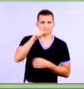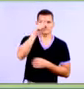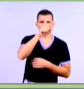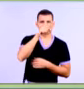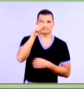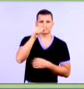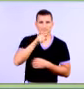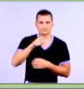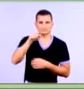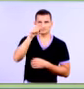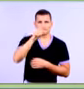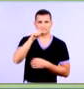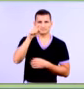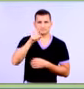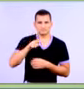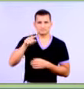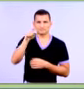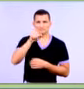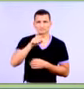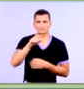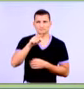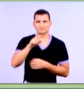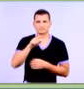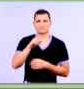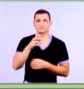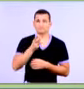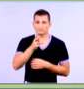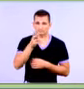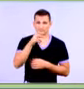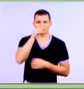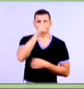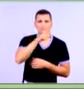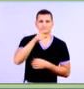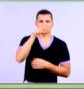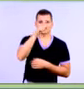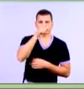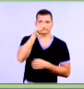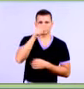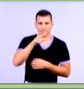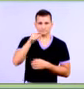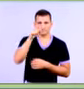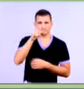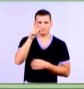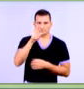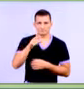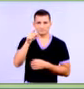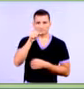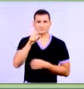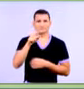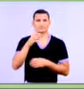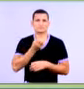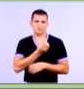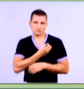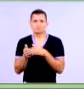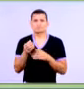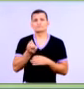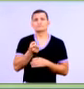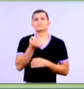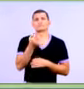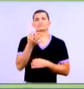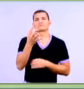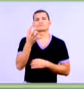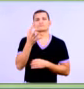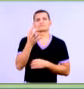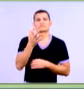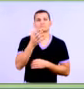elementos consecutivos? Cada vez que desce essa bolha, o que que ele faz? Ele me traz o mais pesado para o final, ó. A